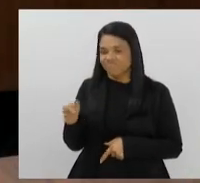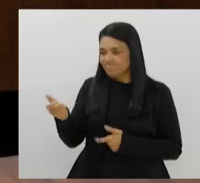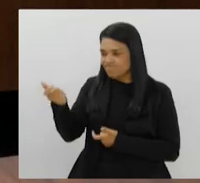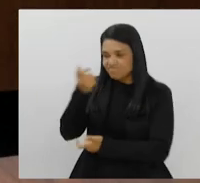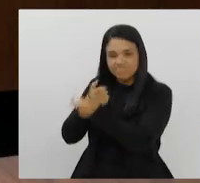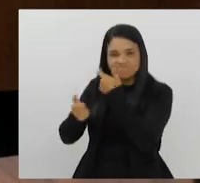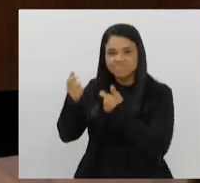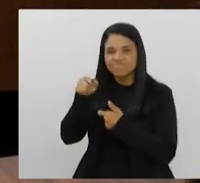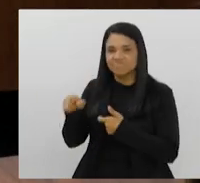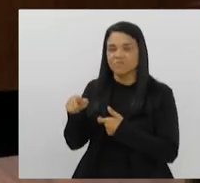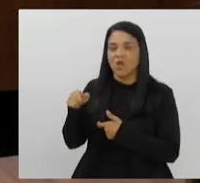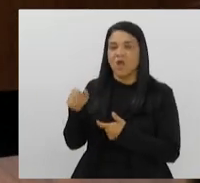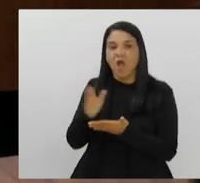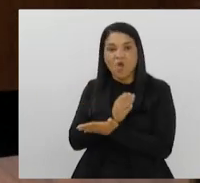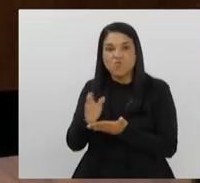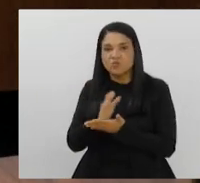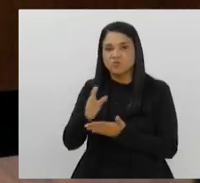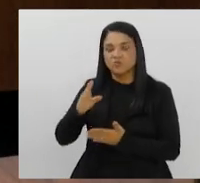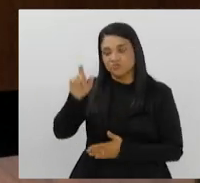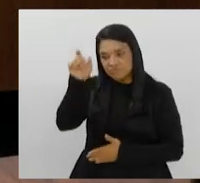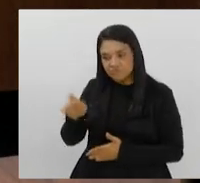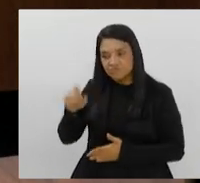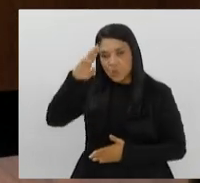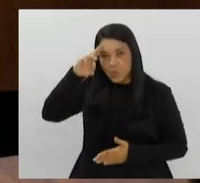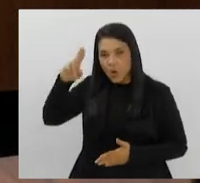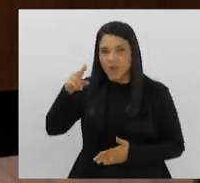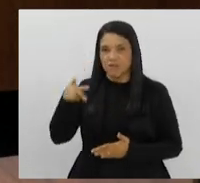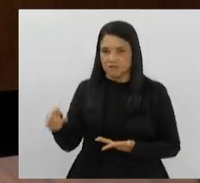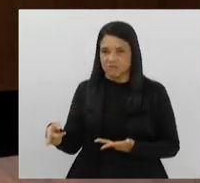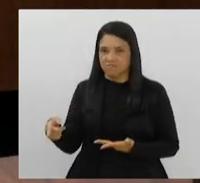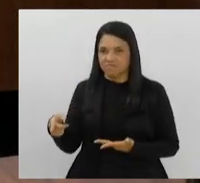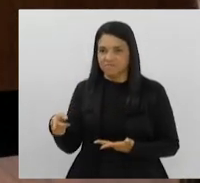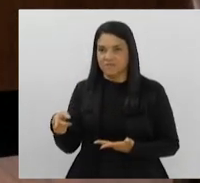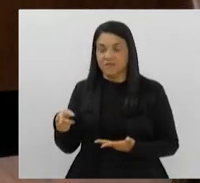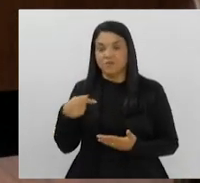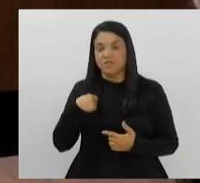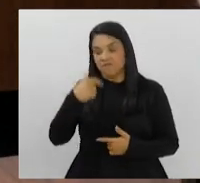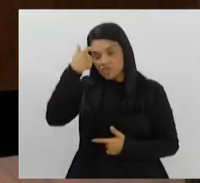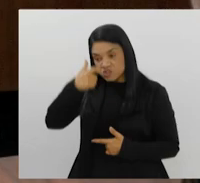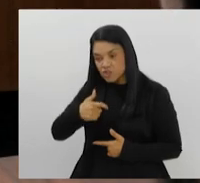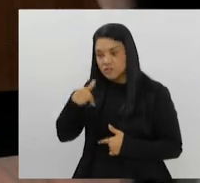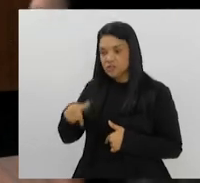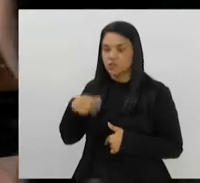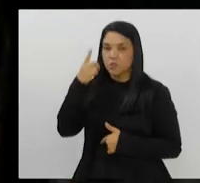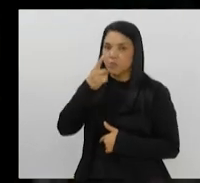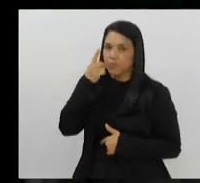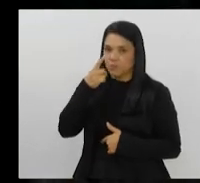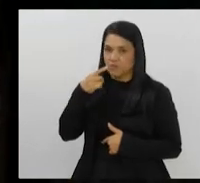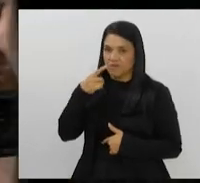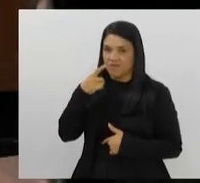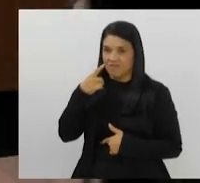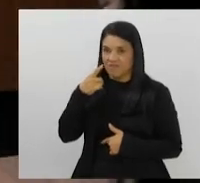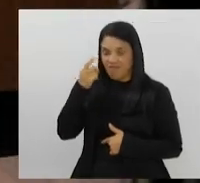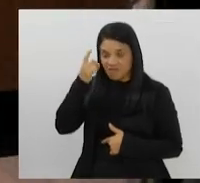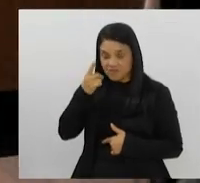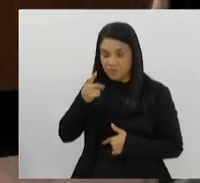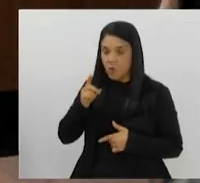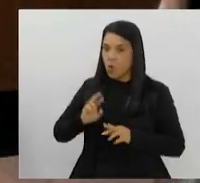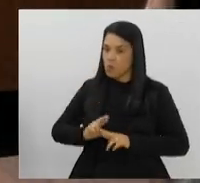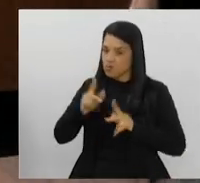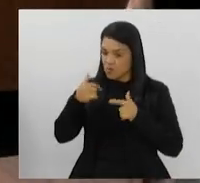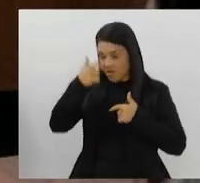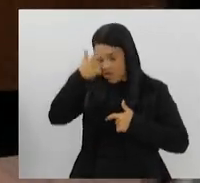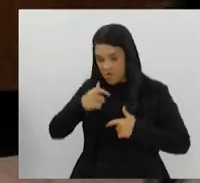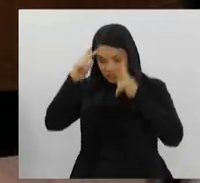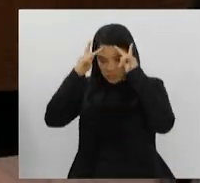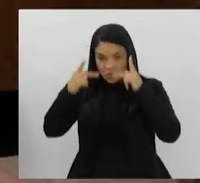alguns guardas municipais tratam o cidadão, porque ele estava diante de um parlamentar. Mas, independente de estar ali como parlamentar ou não, eu sou um ser